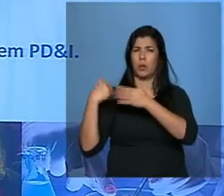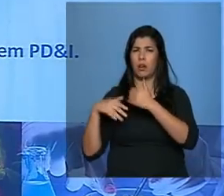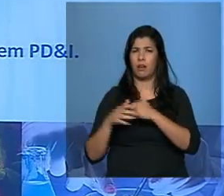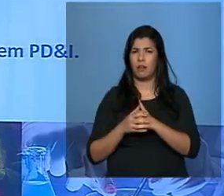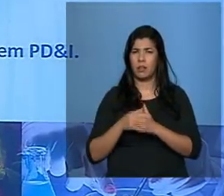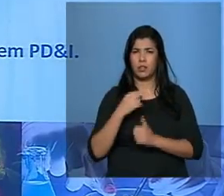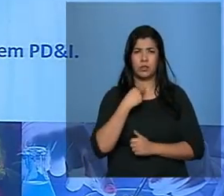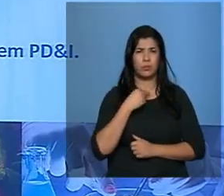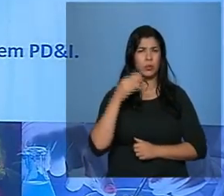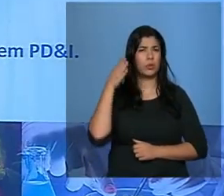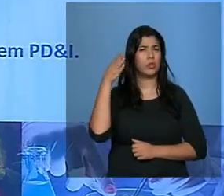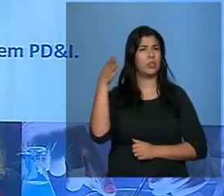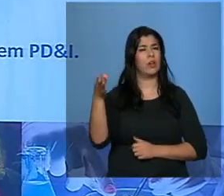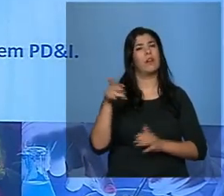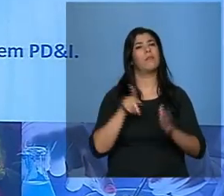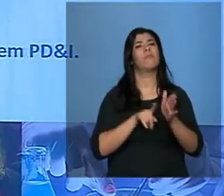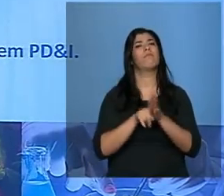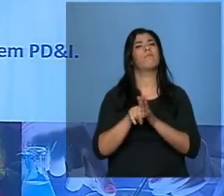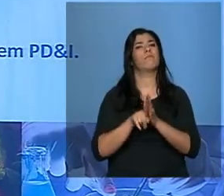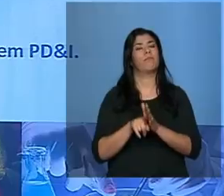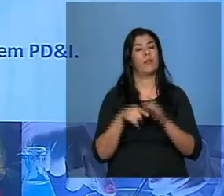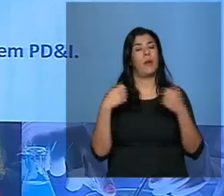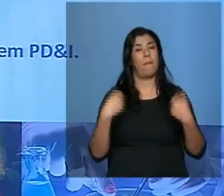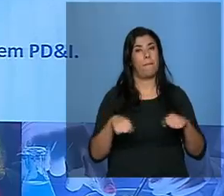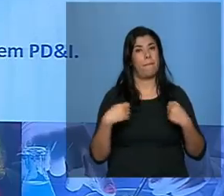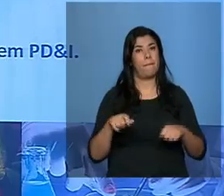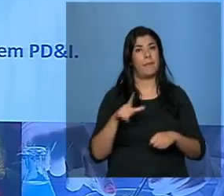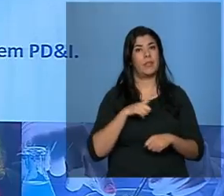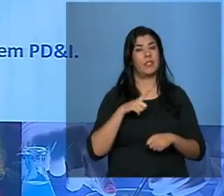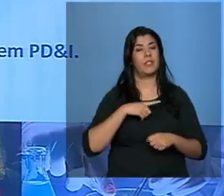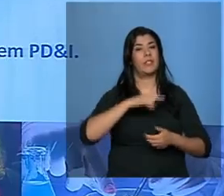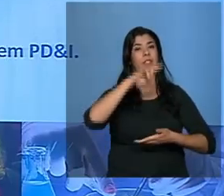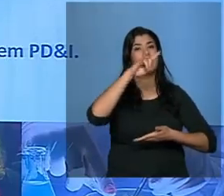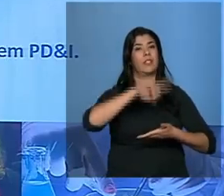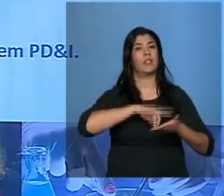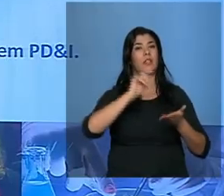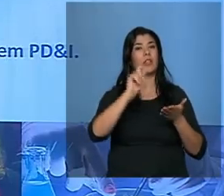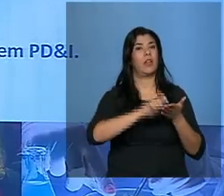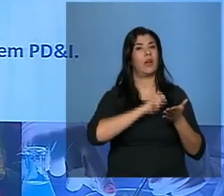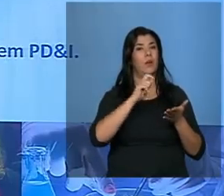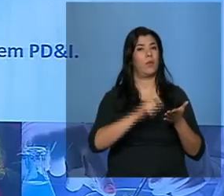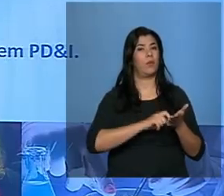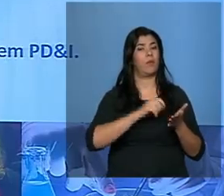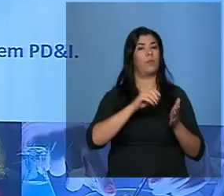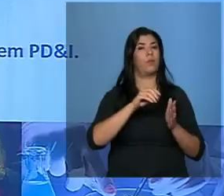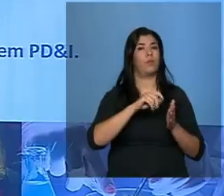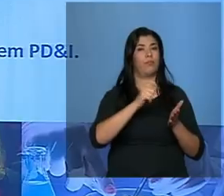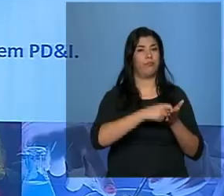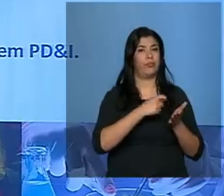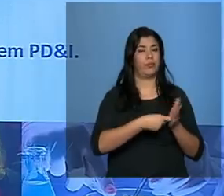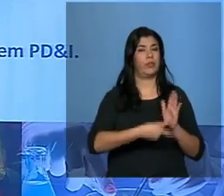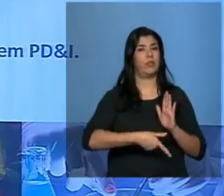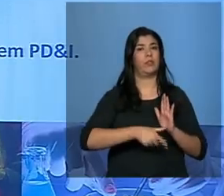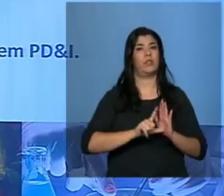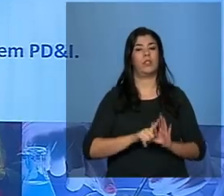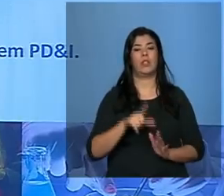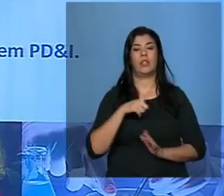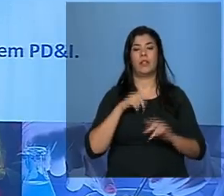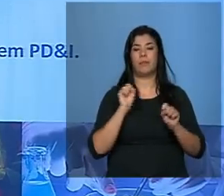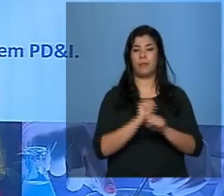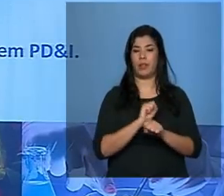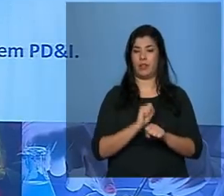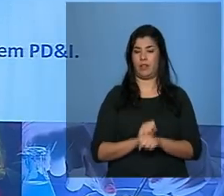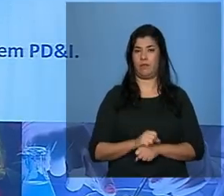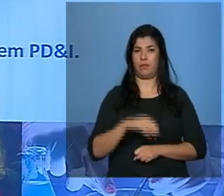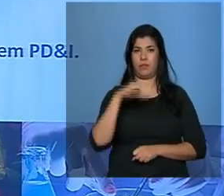biopiratas. Autorização prévia para pesquisar é substituído para cadastro de pesquisa. Isso é outra coisa. Antes dependia que o CEGEM autorizasse.